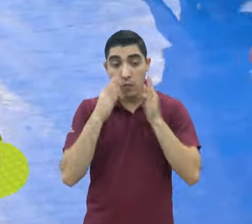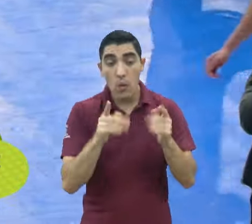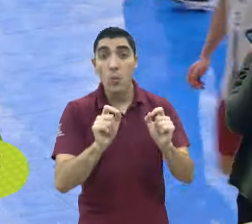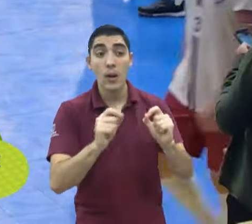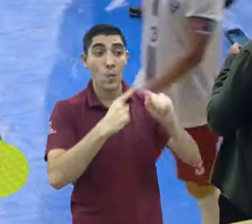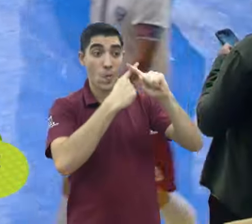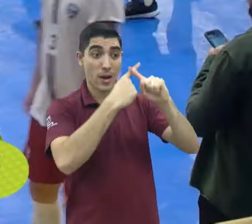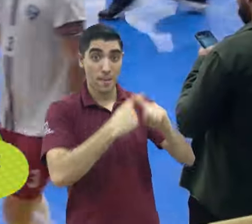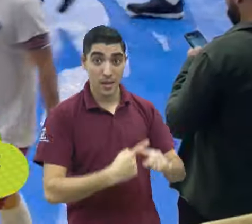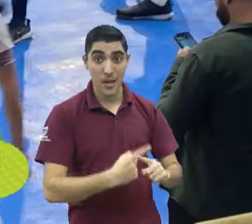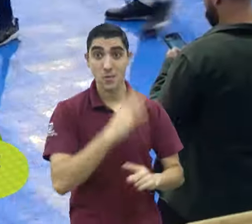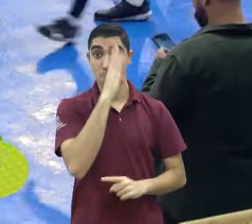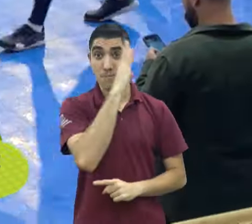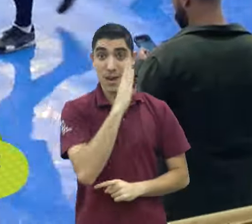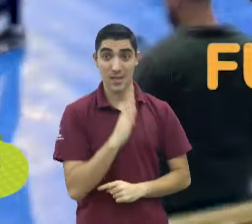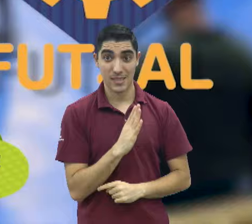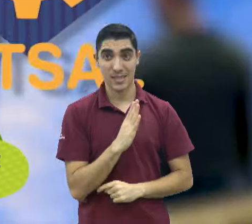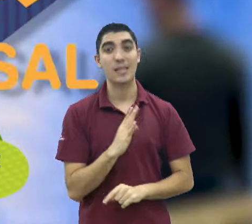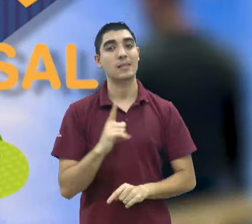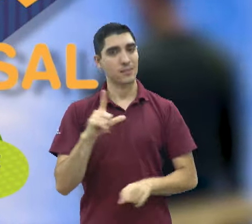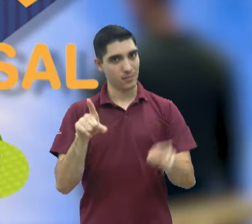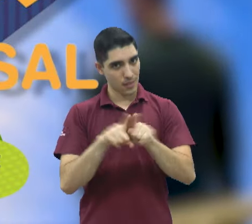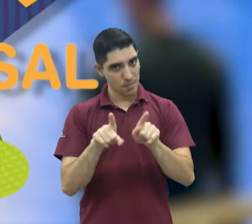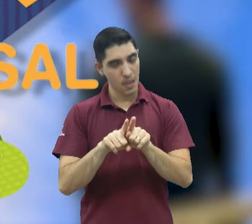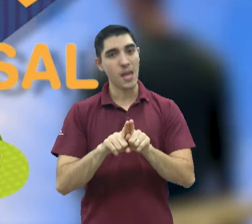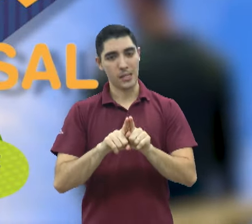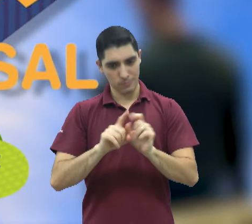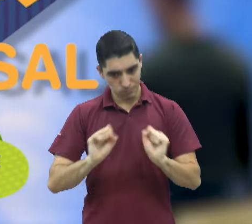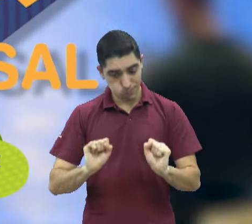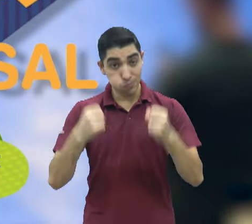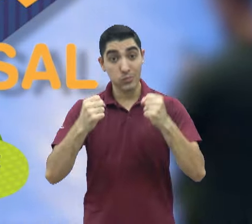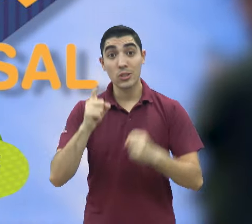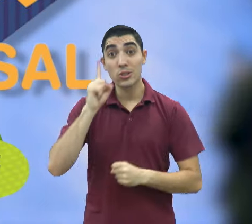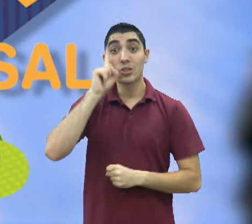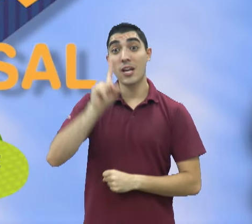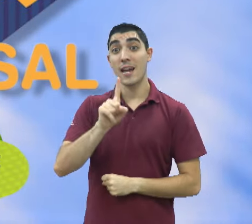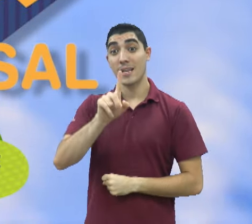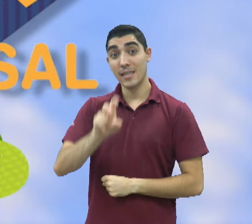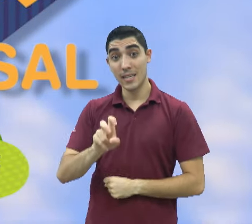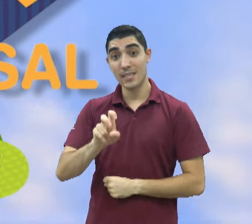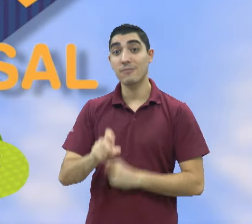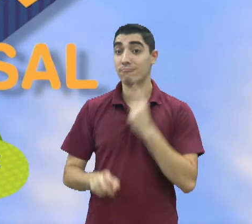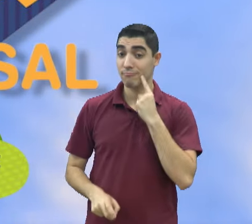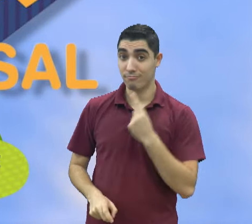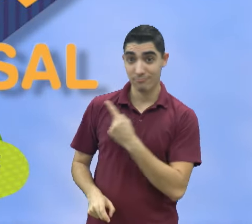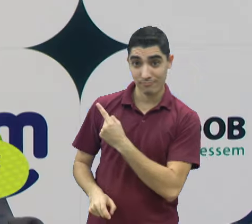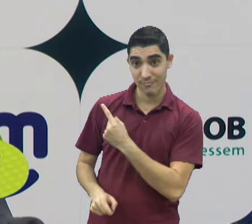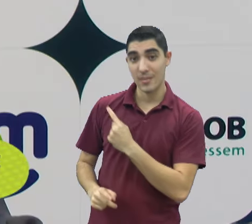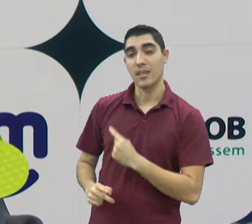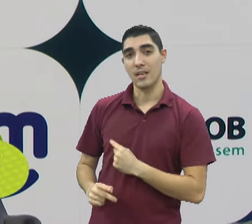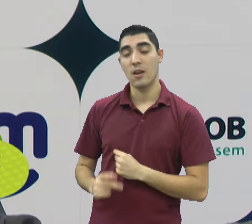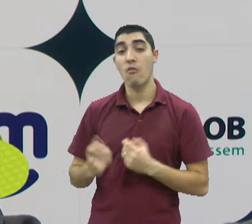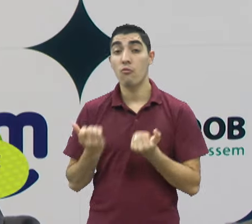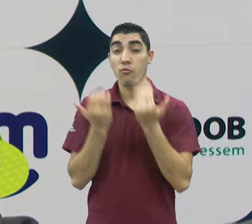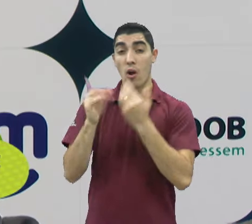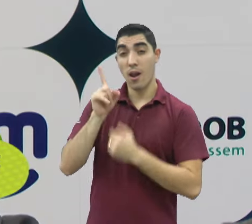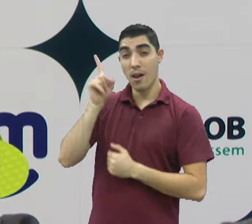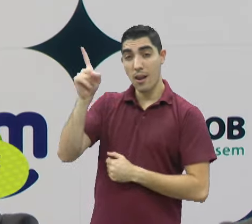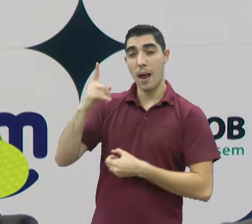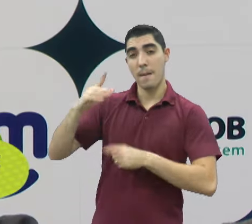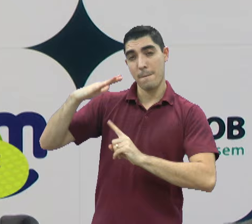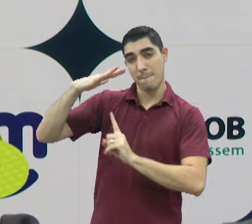de mata-mata da Liga Nacional, no dia 15, quando enfrenta o Umuarama, no Paraná. A equipe se comportou